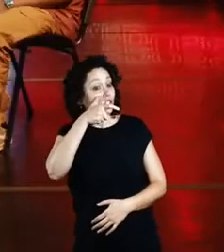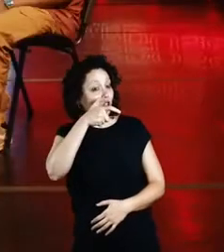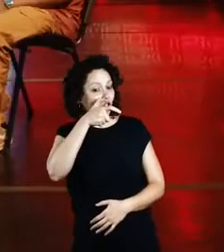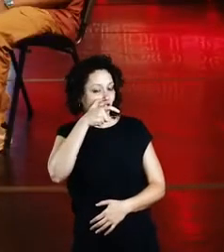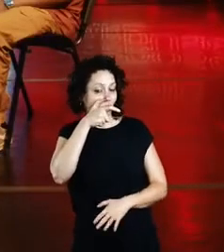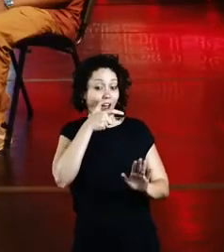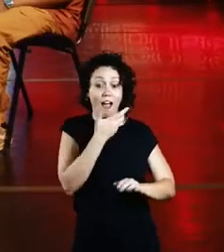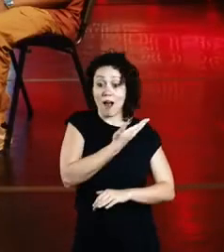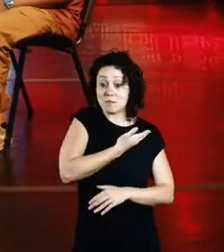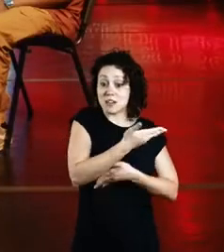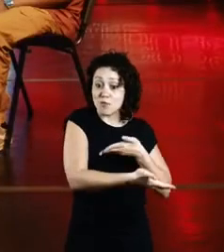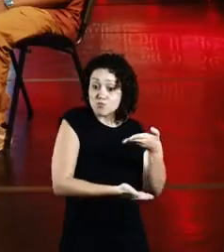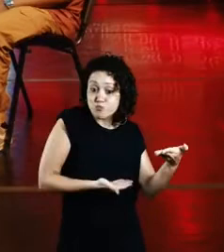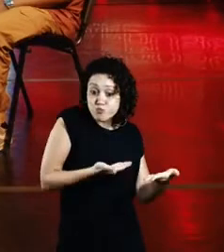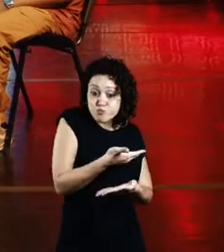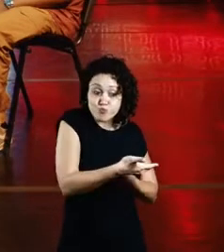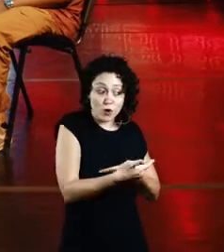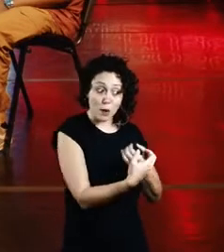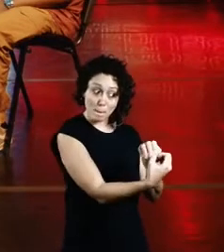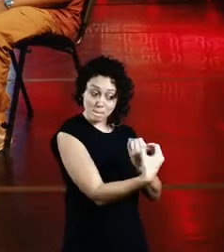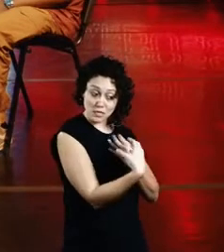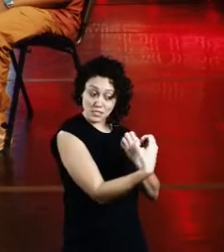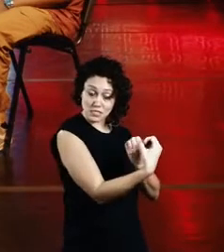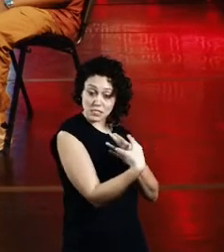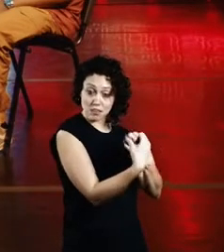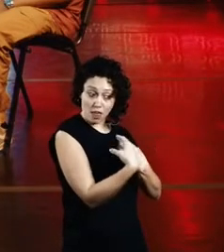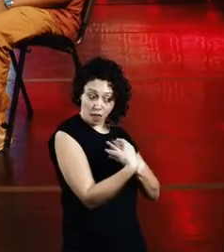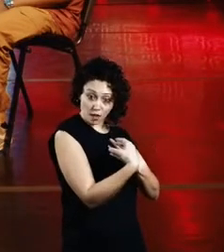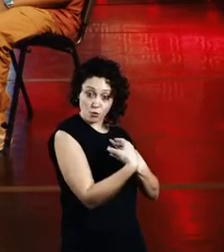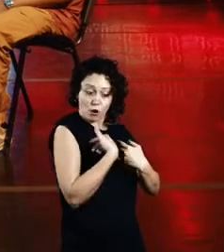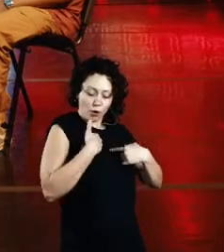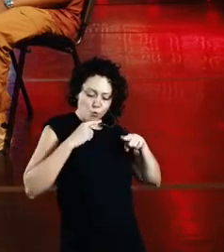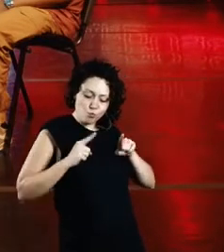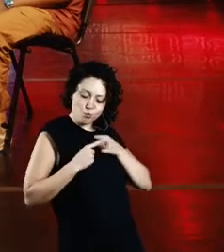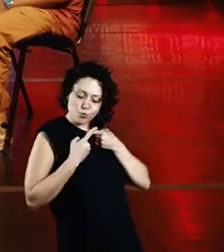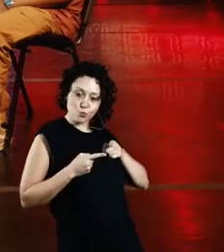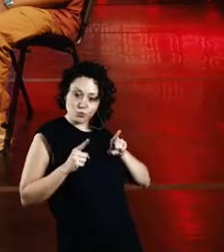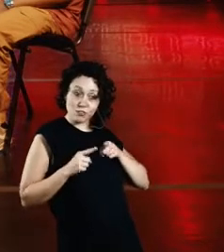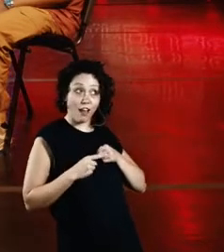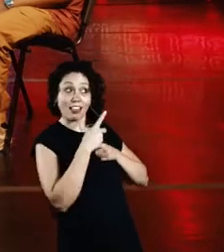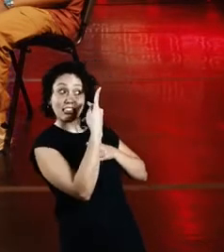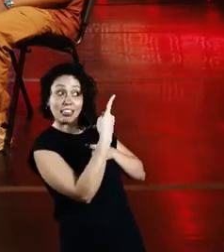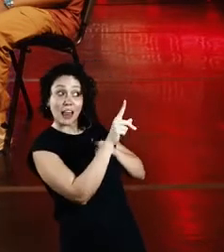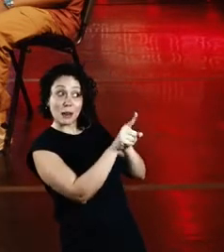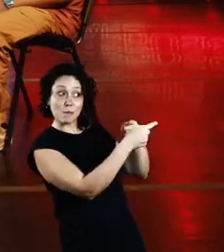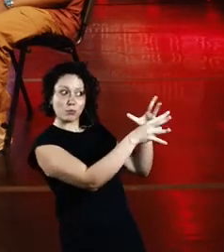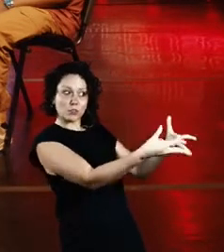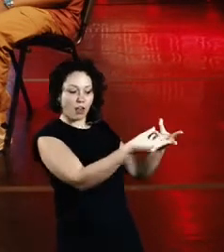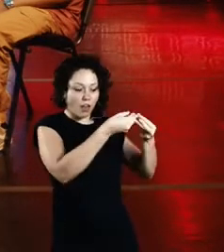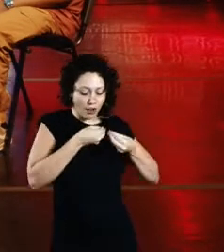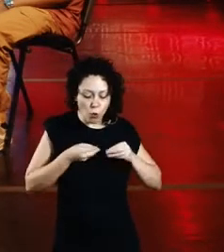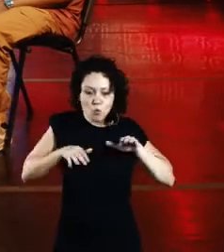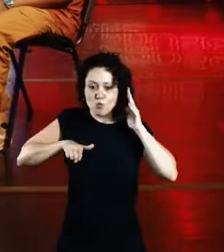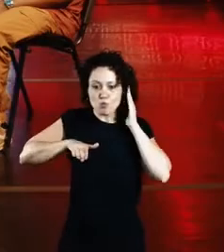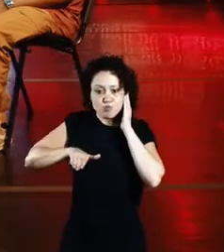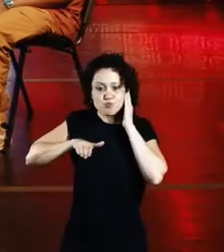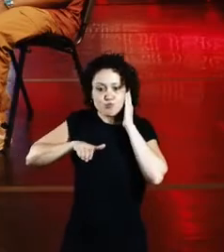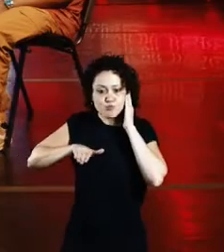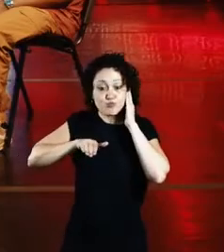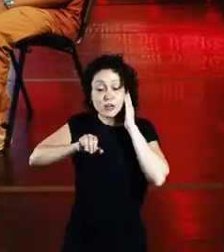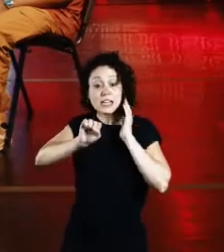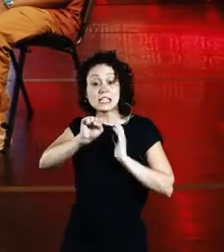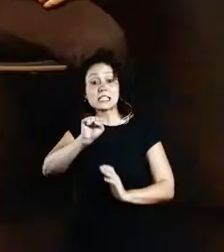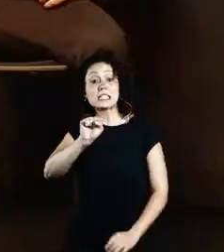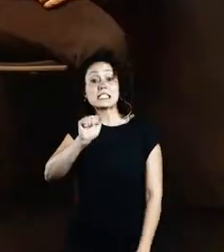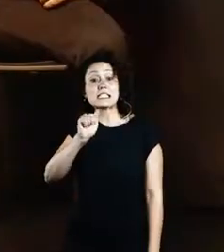troca. Eles me ensinaram a tocar e eu tocava o som deles. O Sampa Crio, o Júnior. O Sampa Crio, Duda,